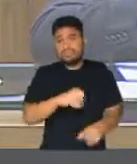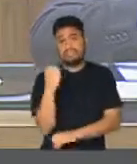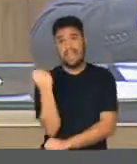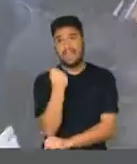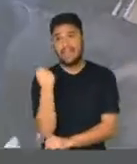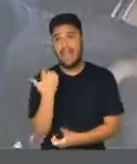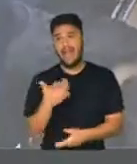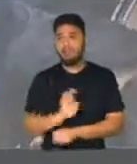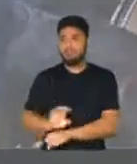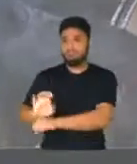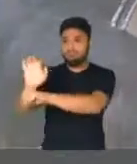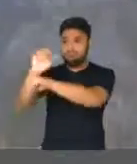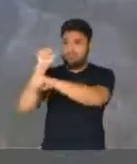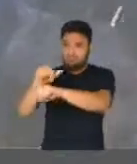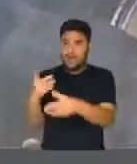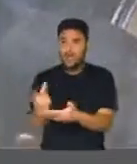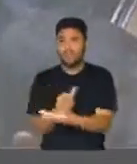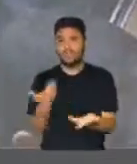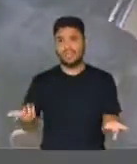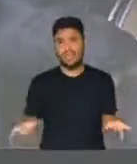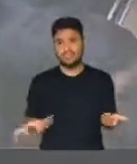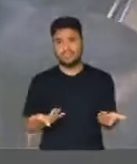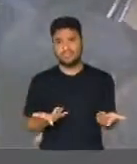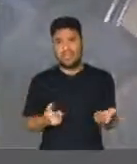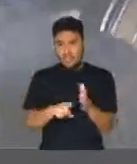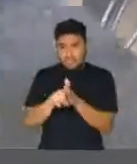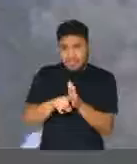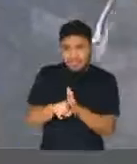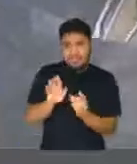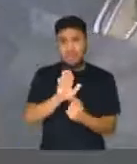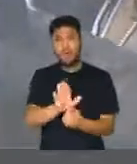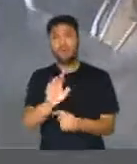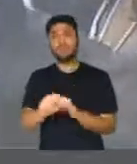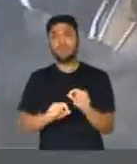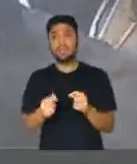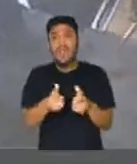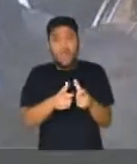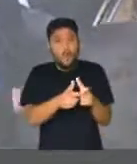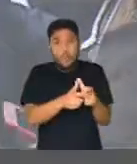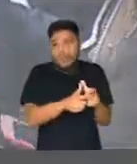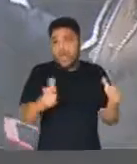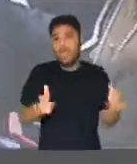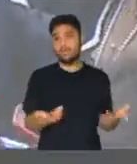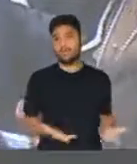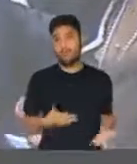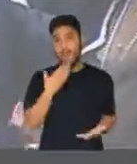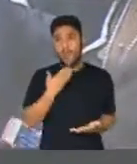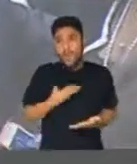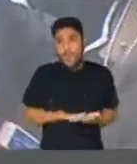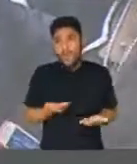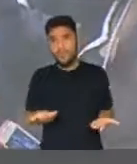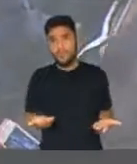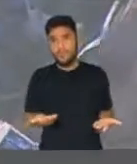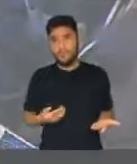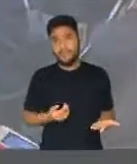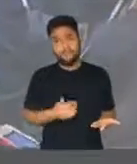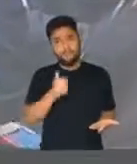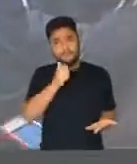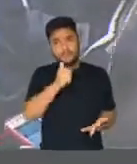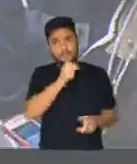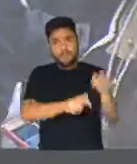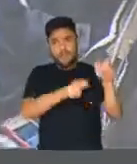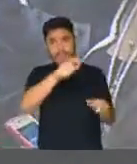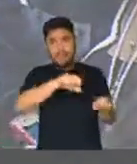os estados da federação. As estatísticas demonstram um aumento avassalador, assustador, de casos